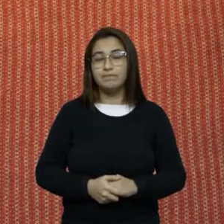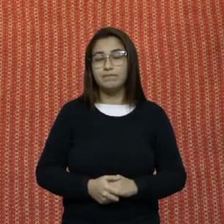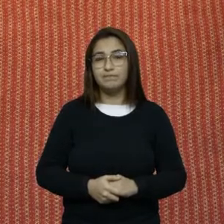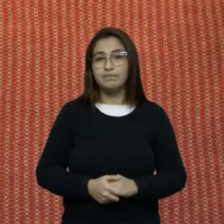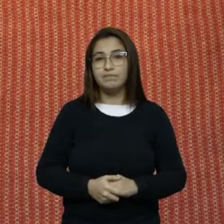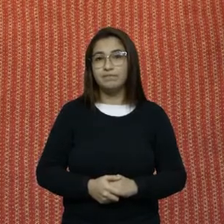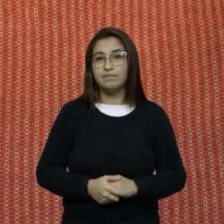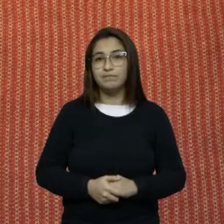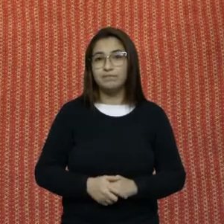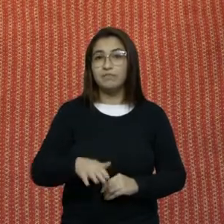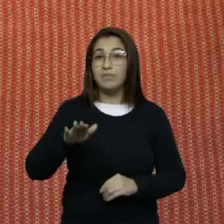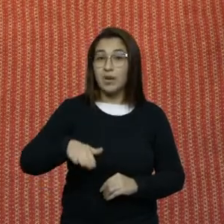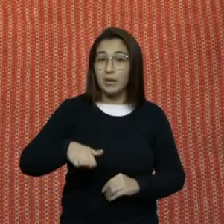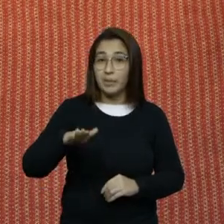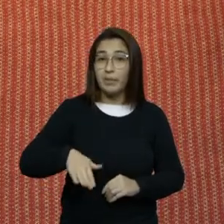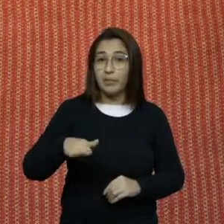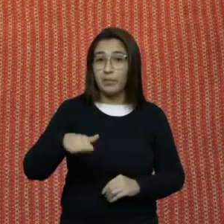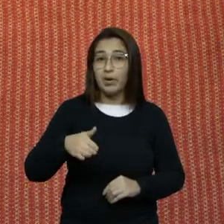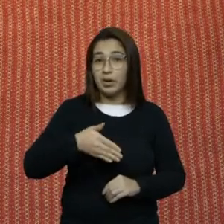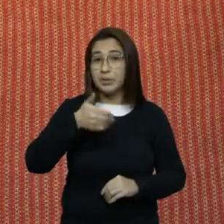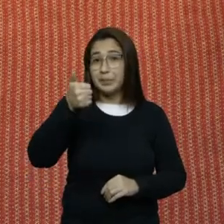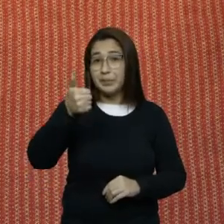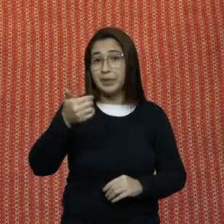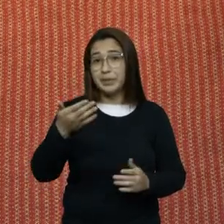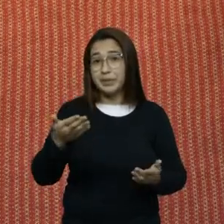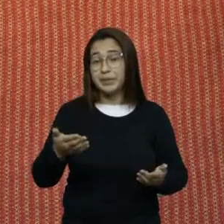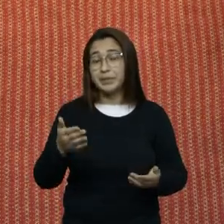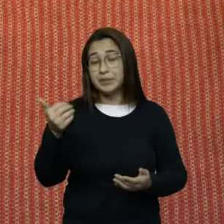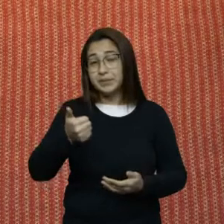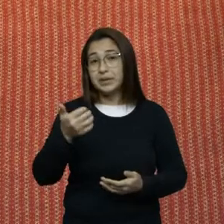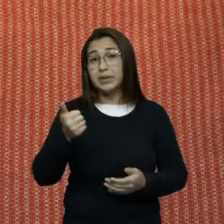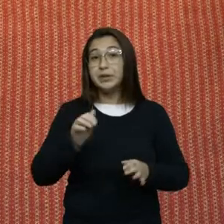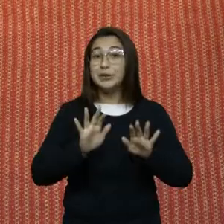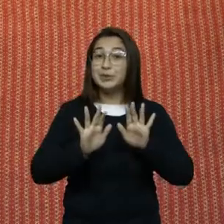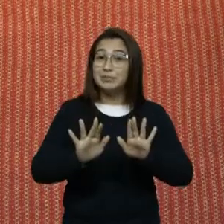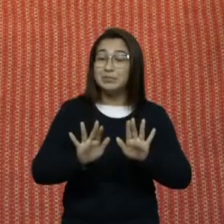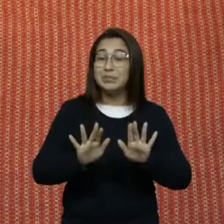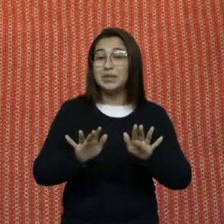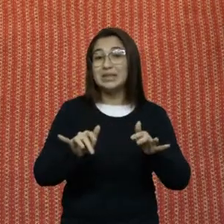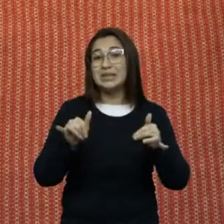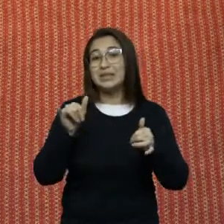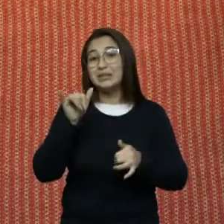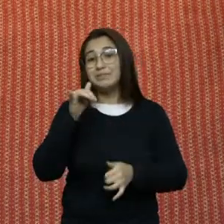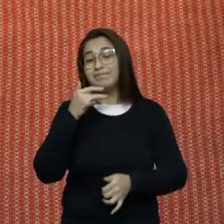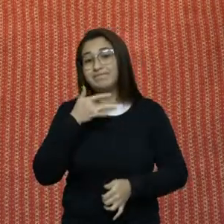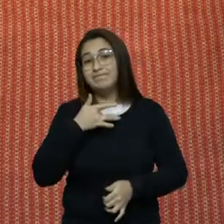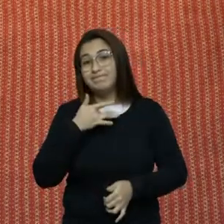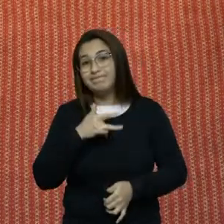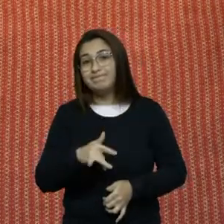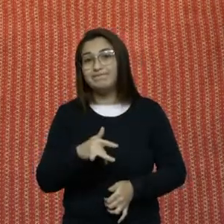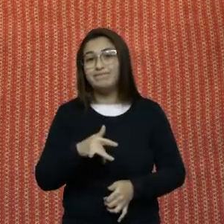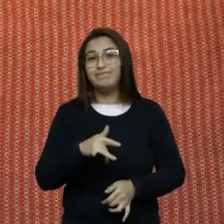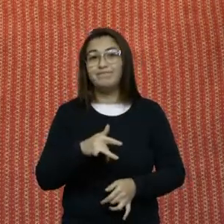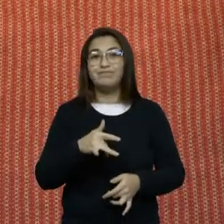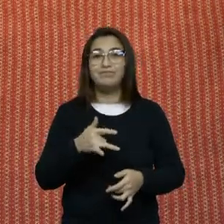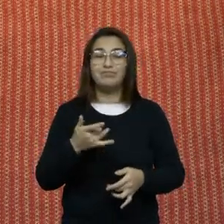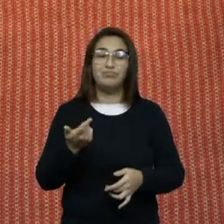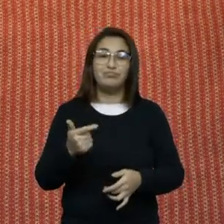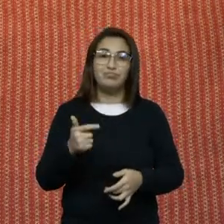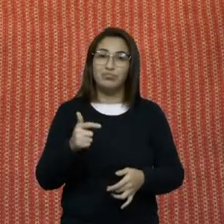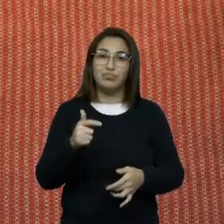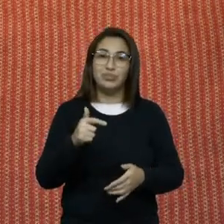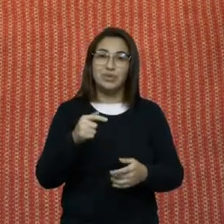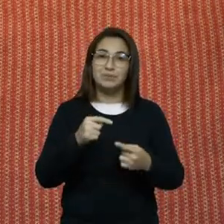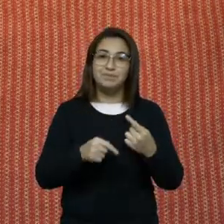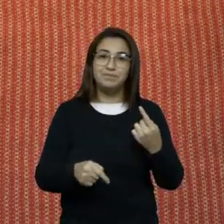barato ainda mais barato o leite e infelizmente não foi contemplado o próprio setor do leite apoia